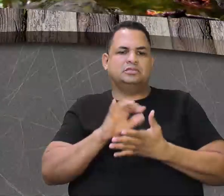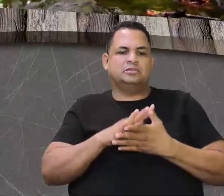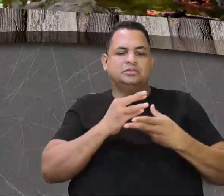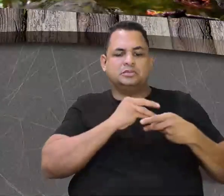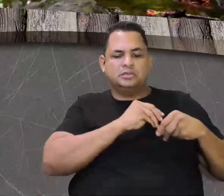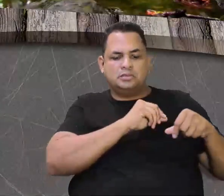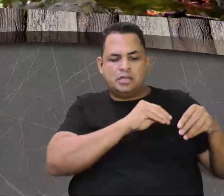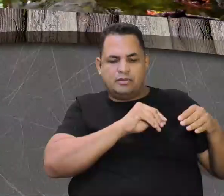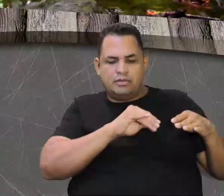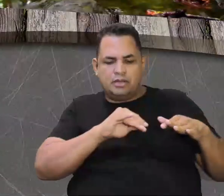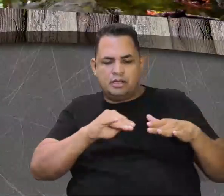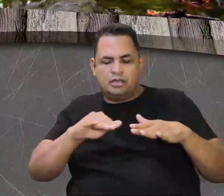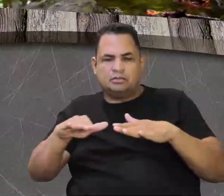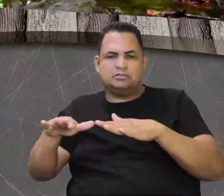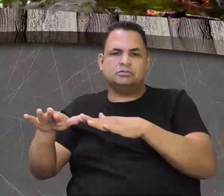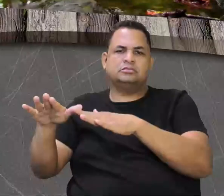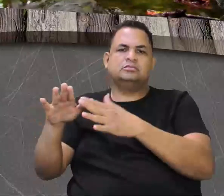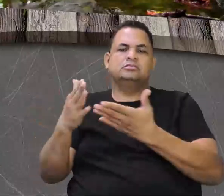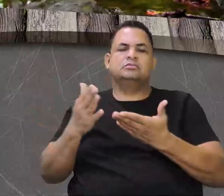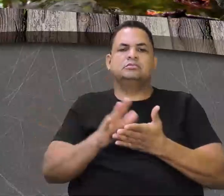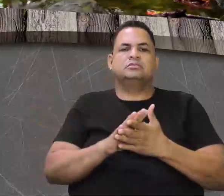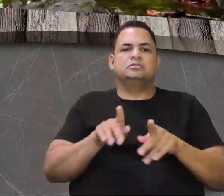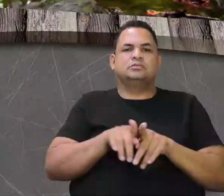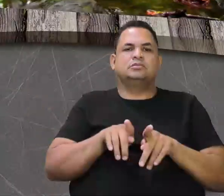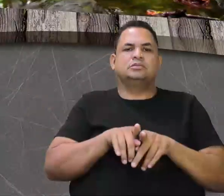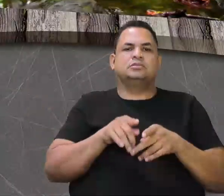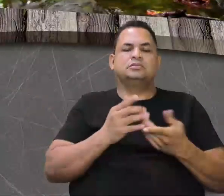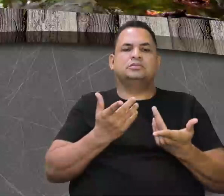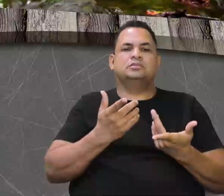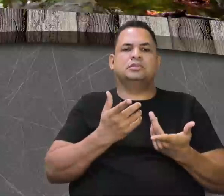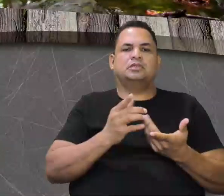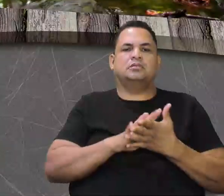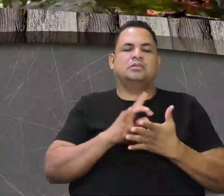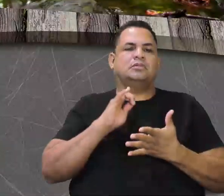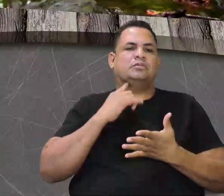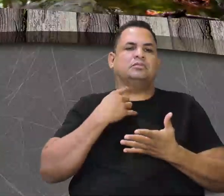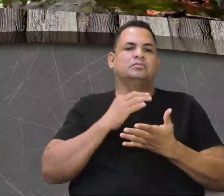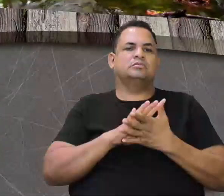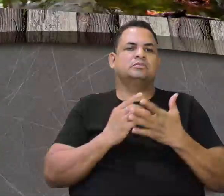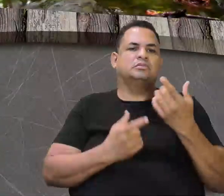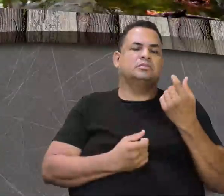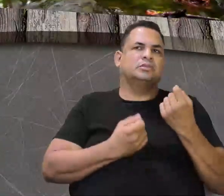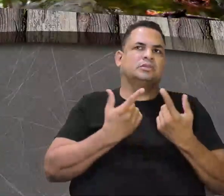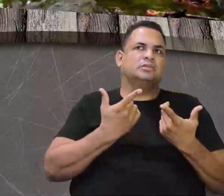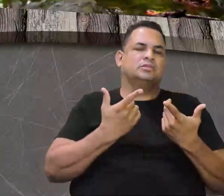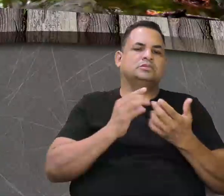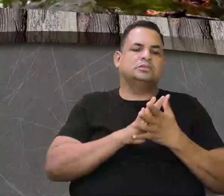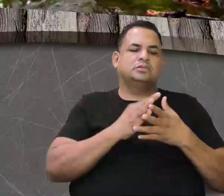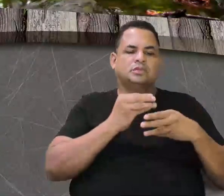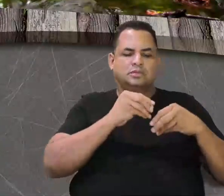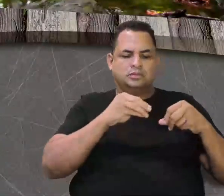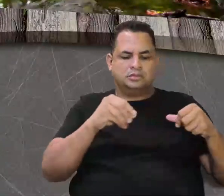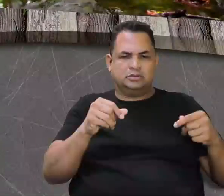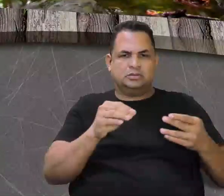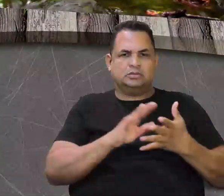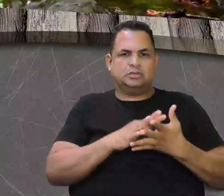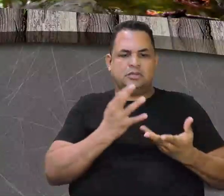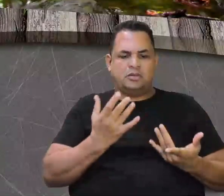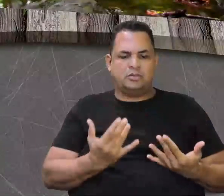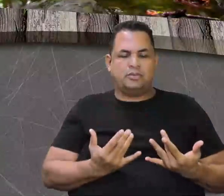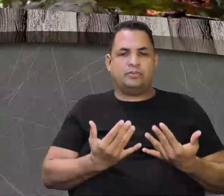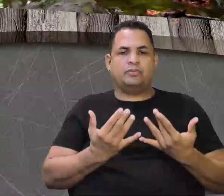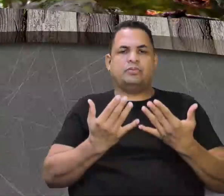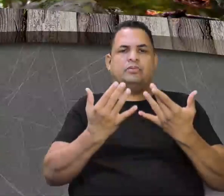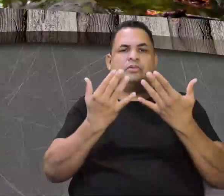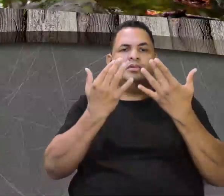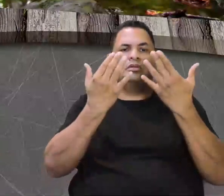ambiente aquático. Então você vai ter uma poluição também dos corpos hídricos. Alguns elementos que vão estar no solo podem evaporar,